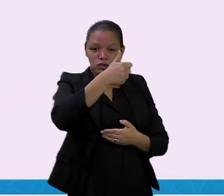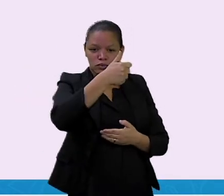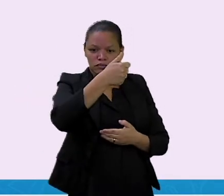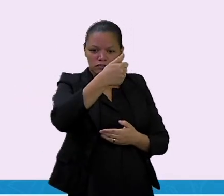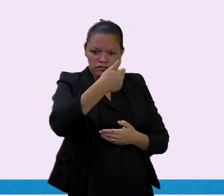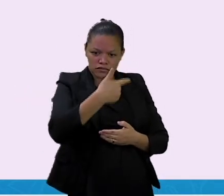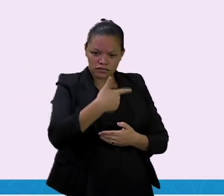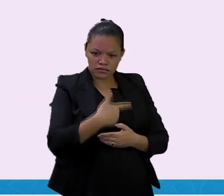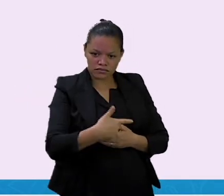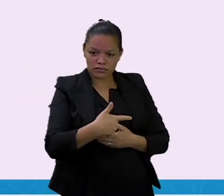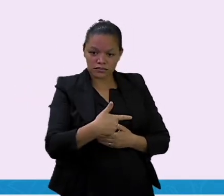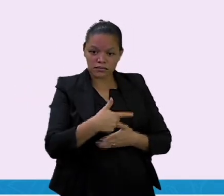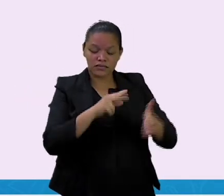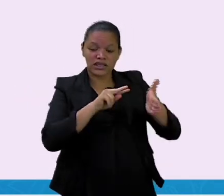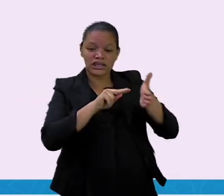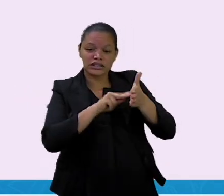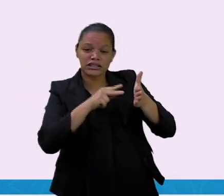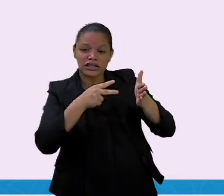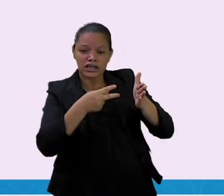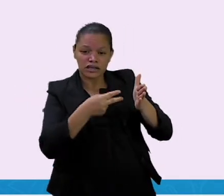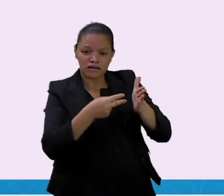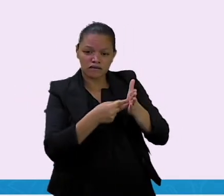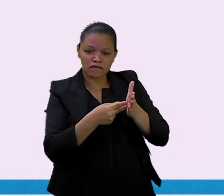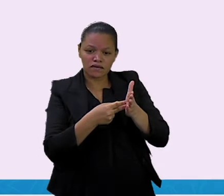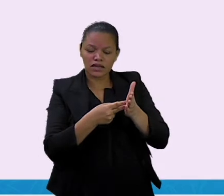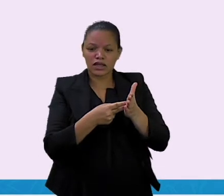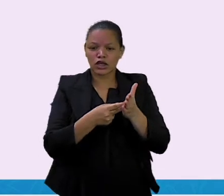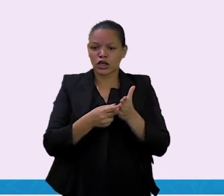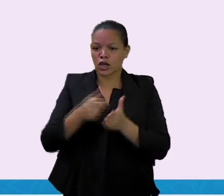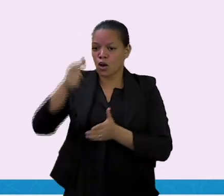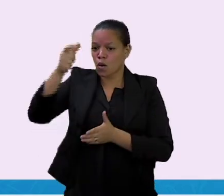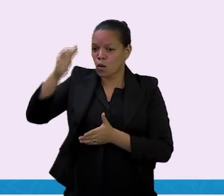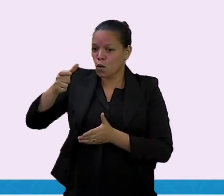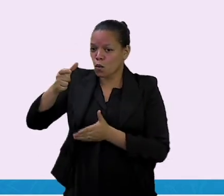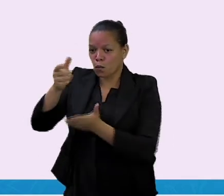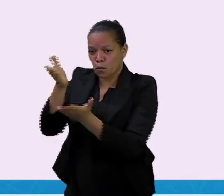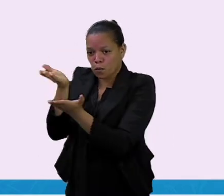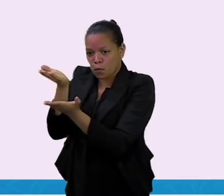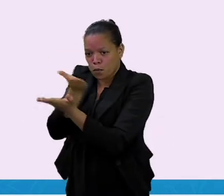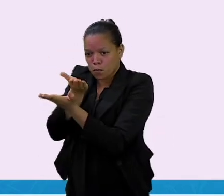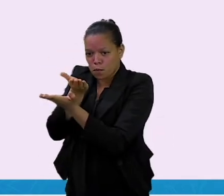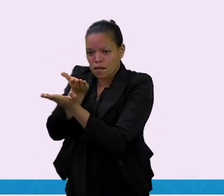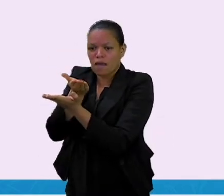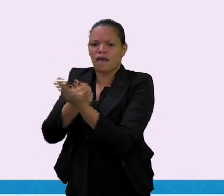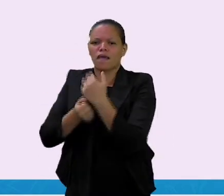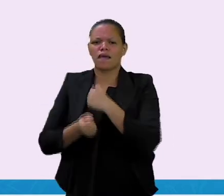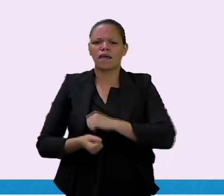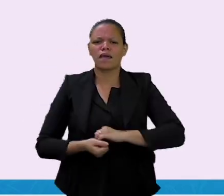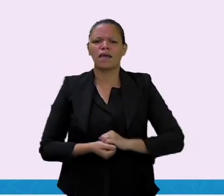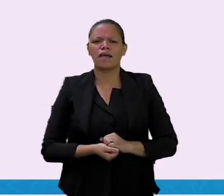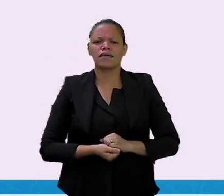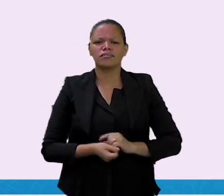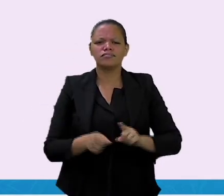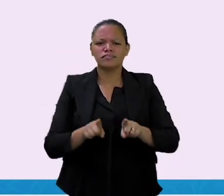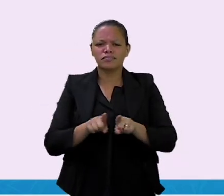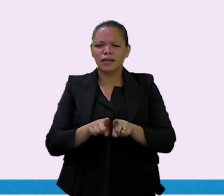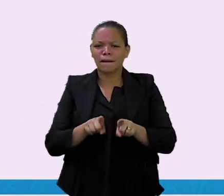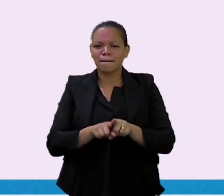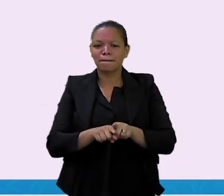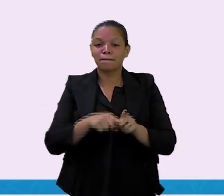de soja, ok? 2 copos e meio de farinha de trigo,